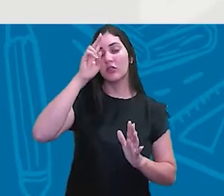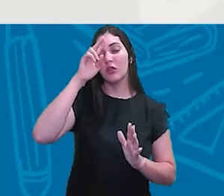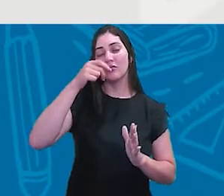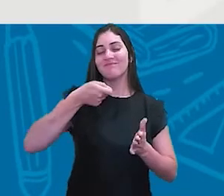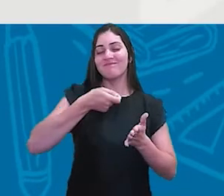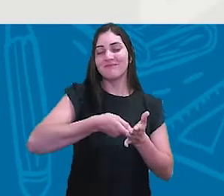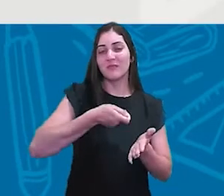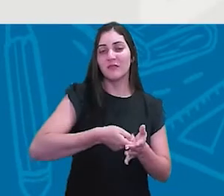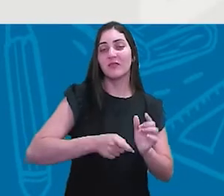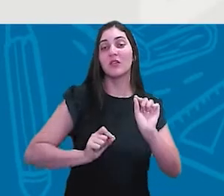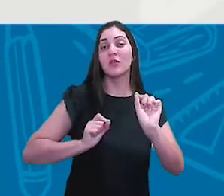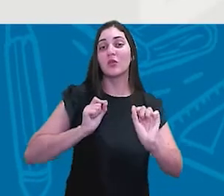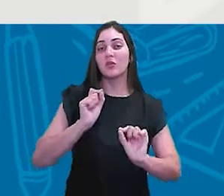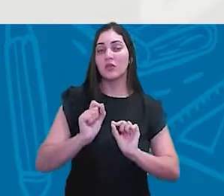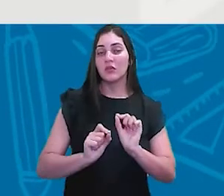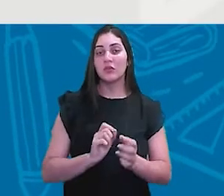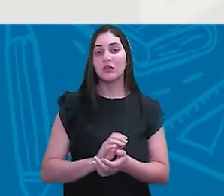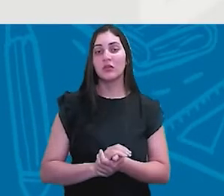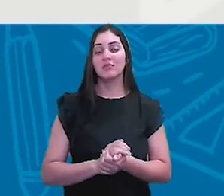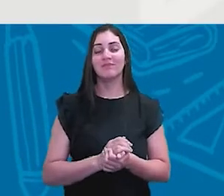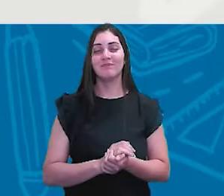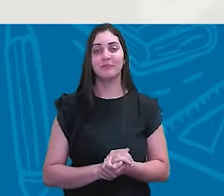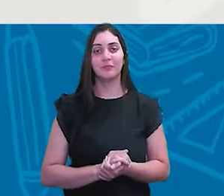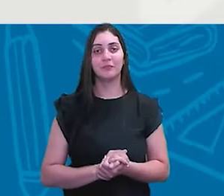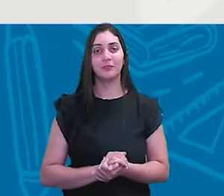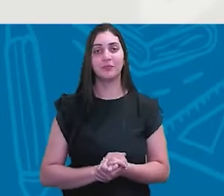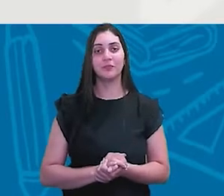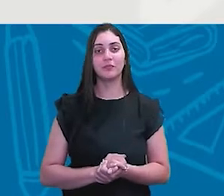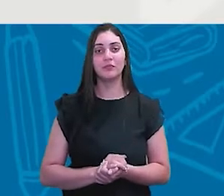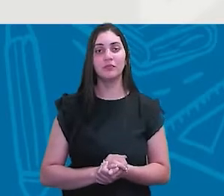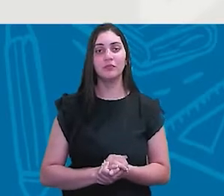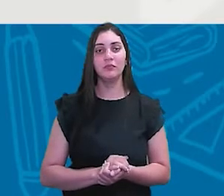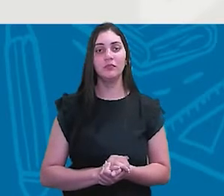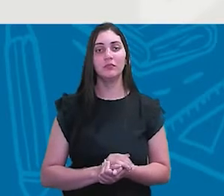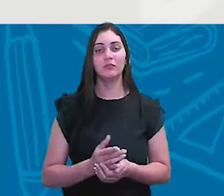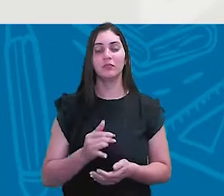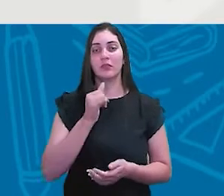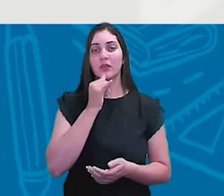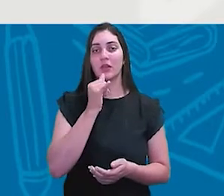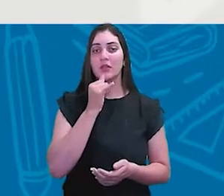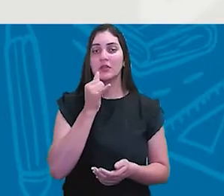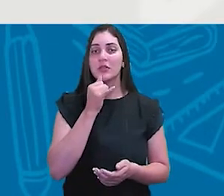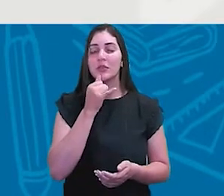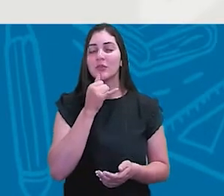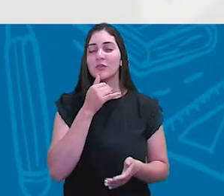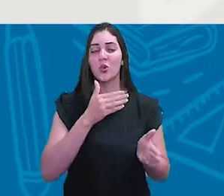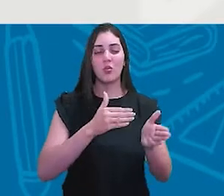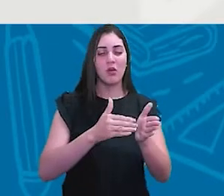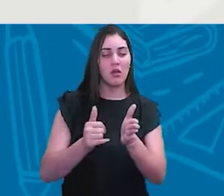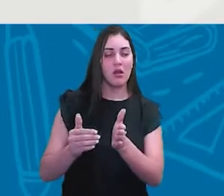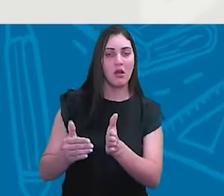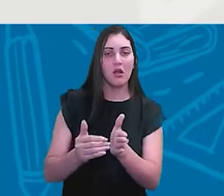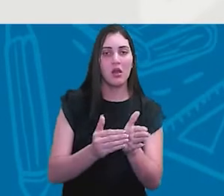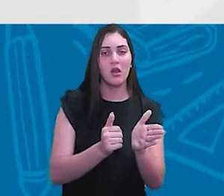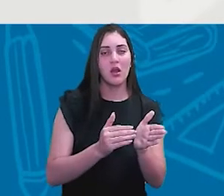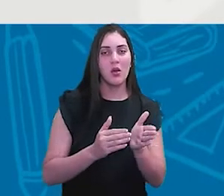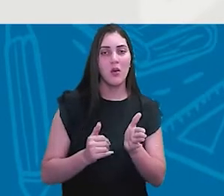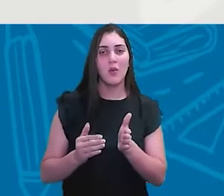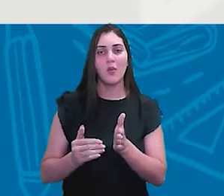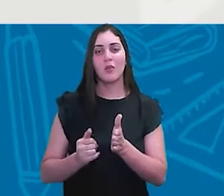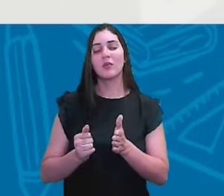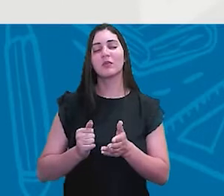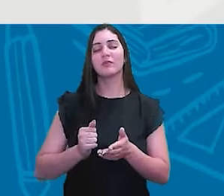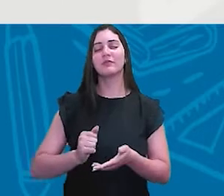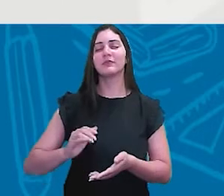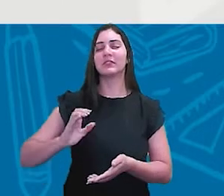sofreram um grande sequestro das suas riquezas minerais, certo? E